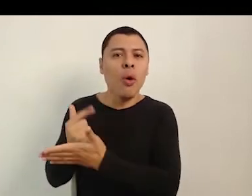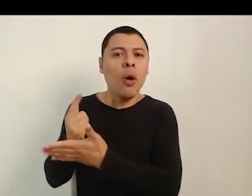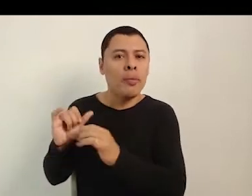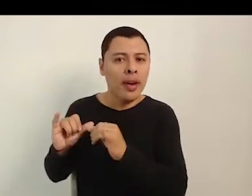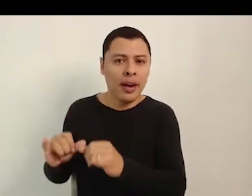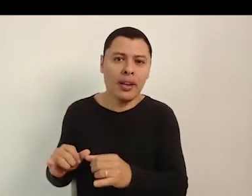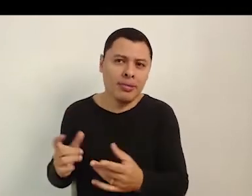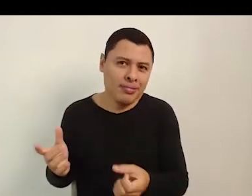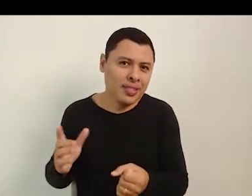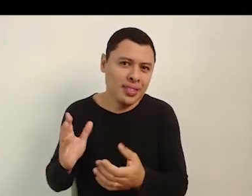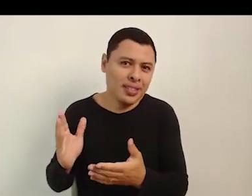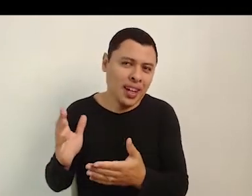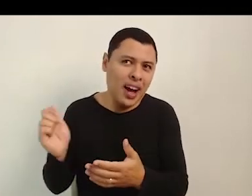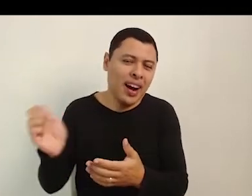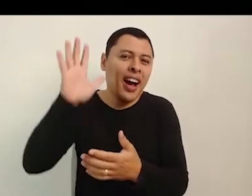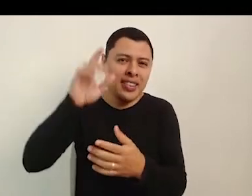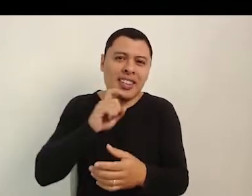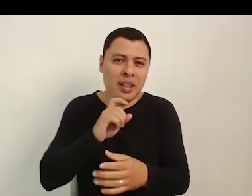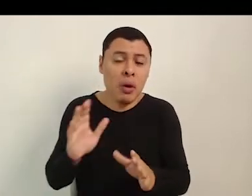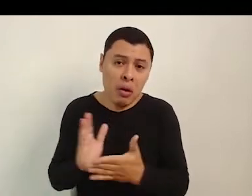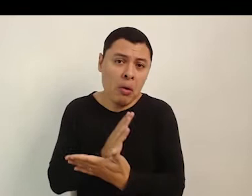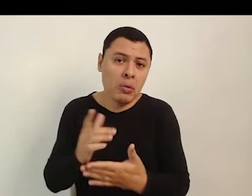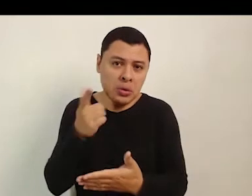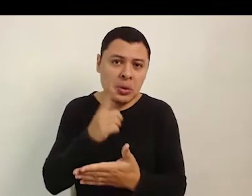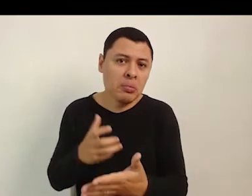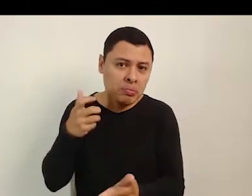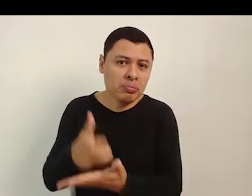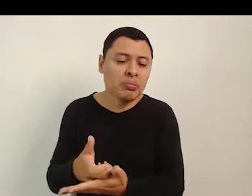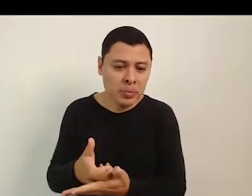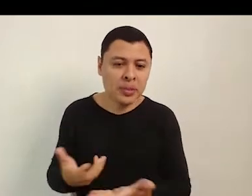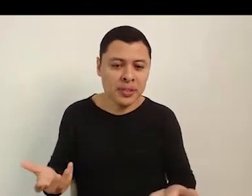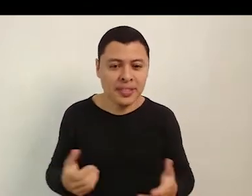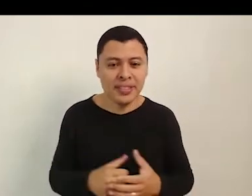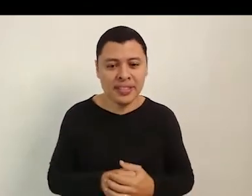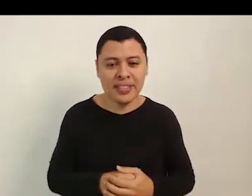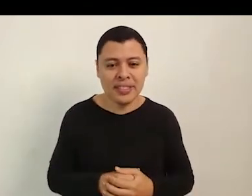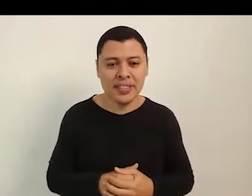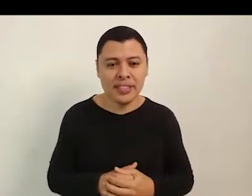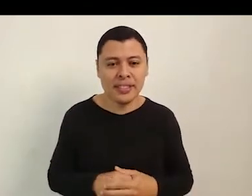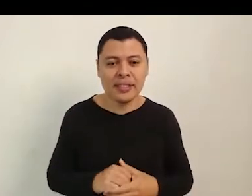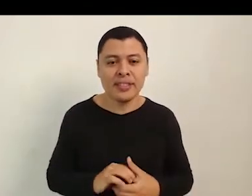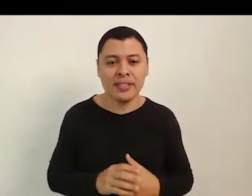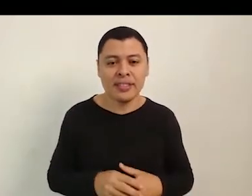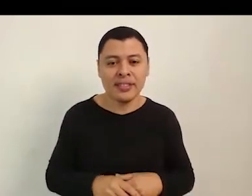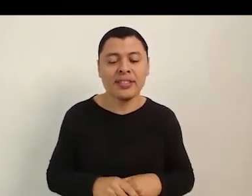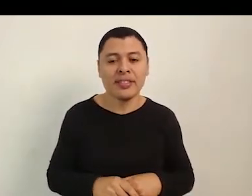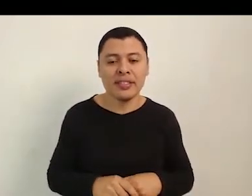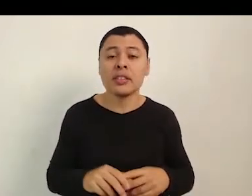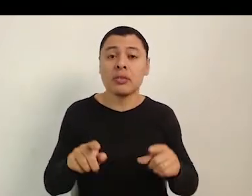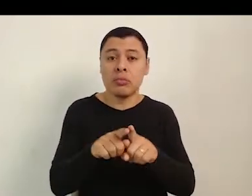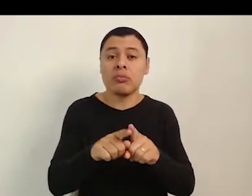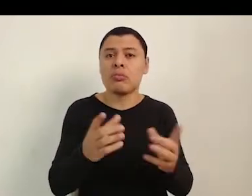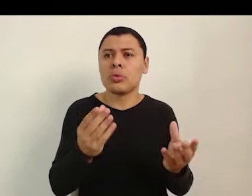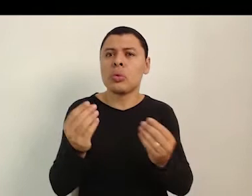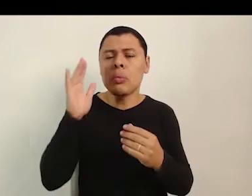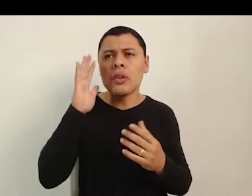mundo que tem, mas a gente tem recursos para isso hoje em dia. Um Então, a gente detalhe importante, né, que a gente fala nessa, poxa, são